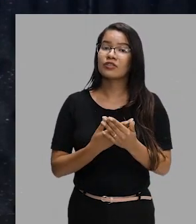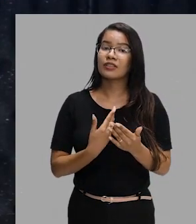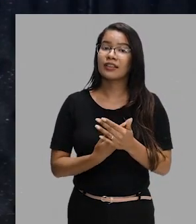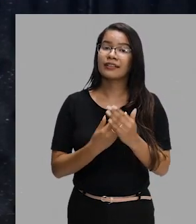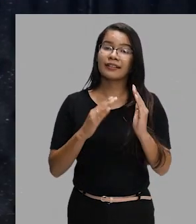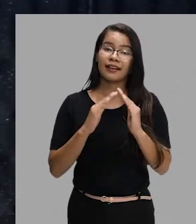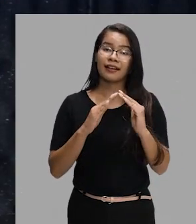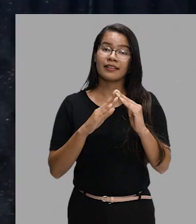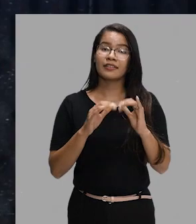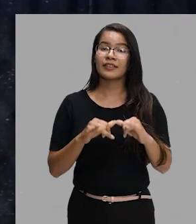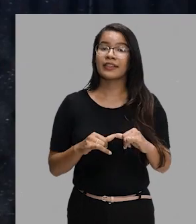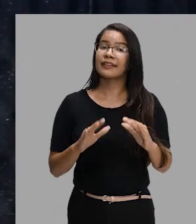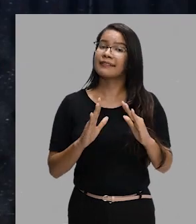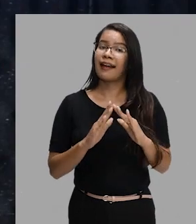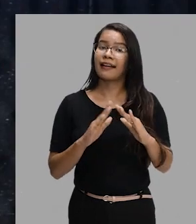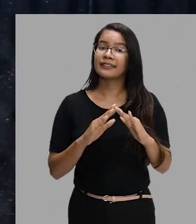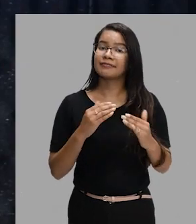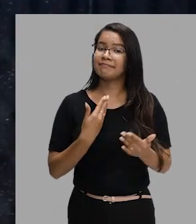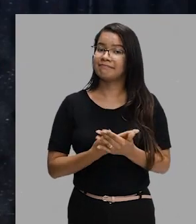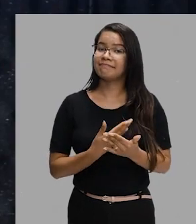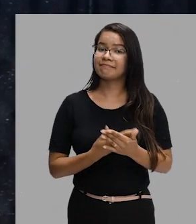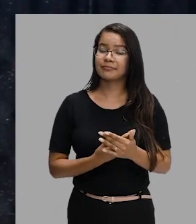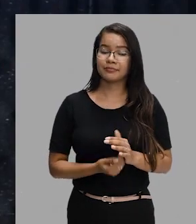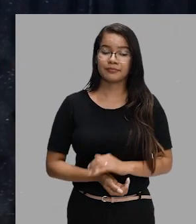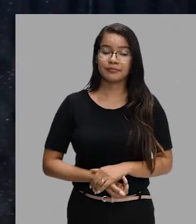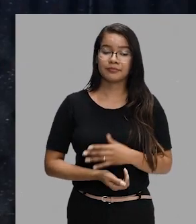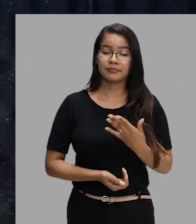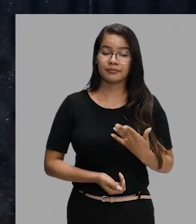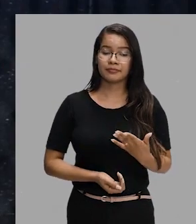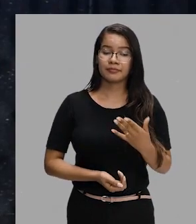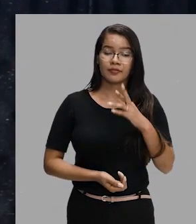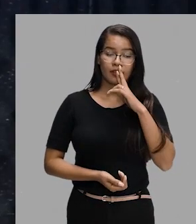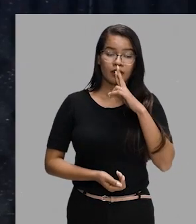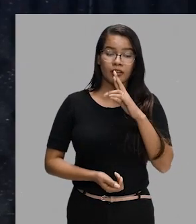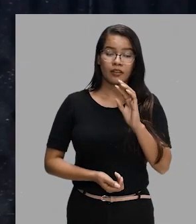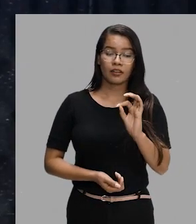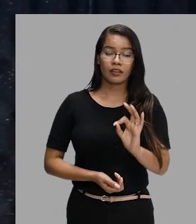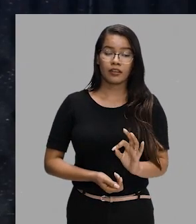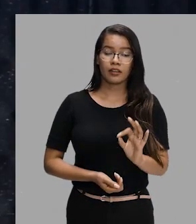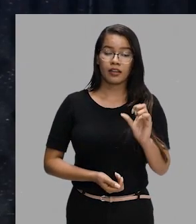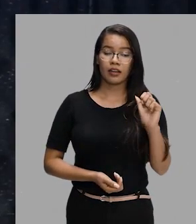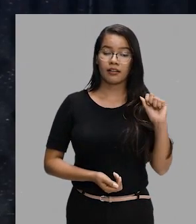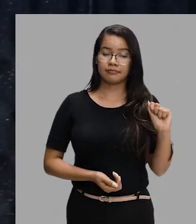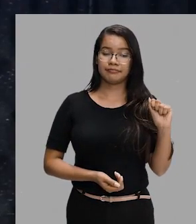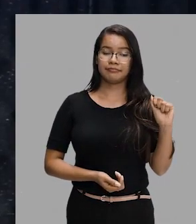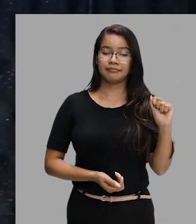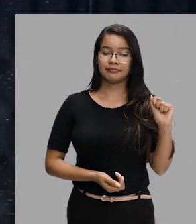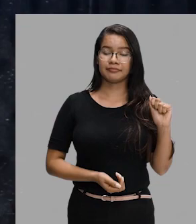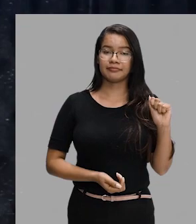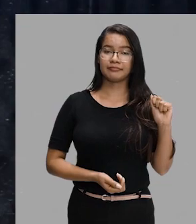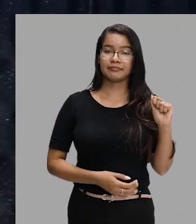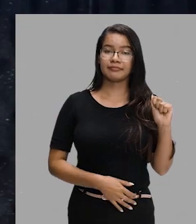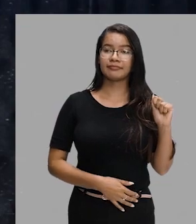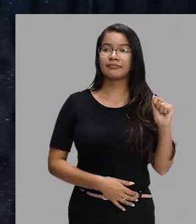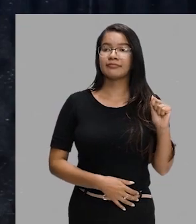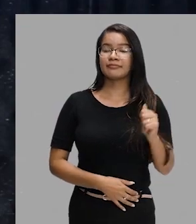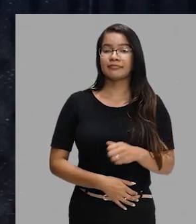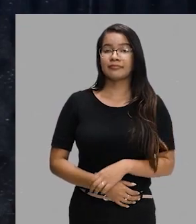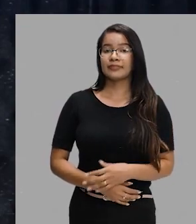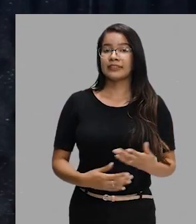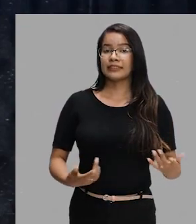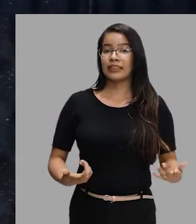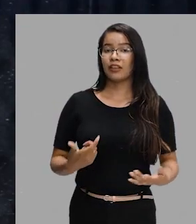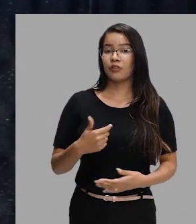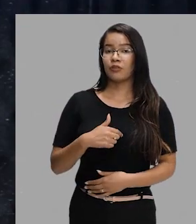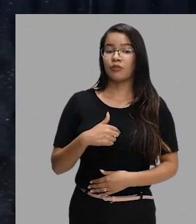casa? Ficar em casa? Então, qual seria a resposta? Letra A, choro, dediquei e destino, tá?